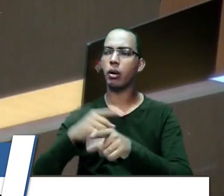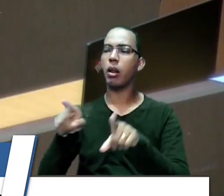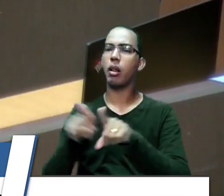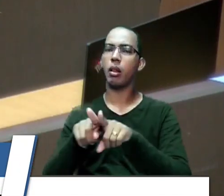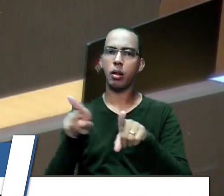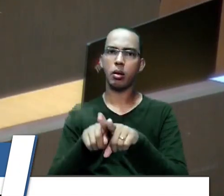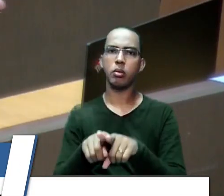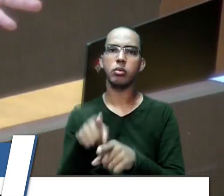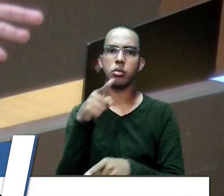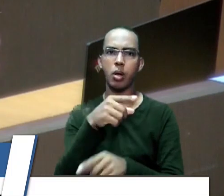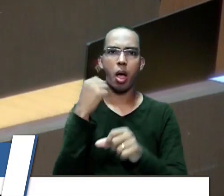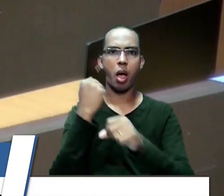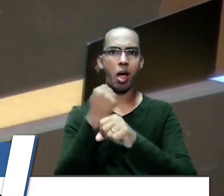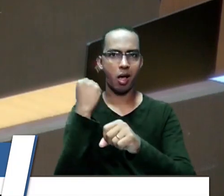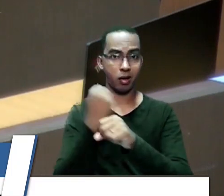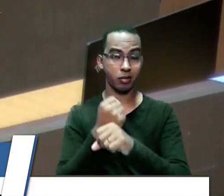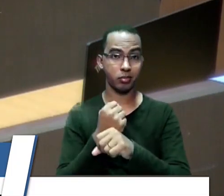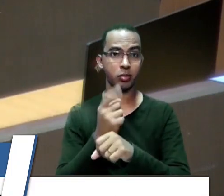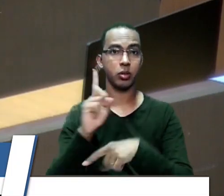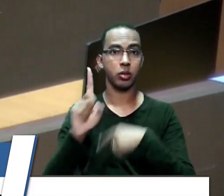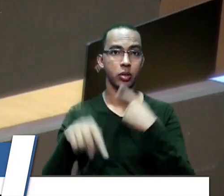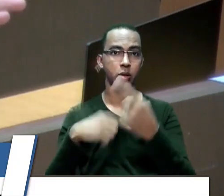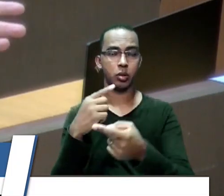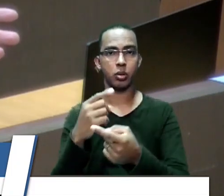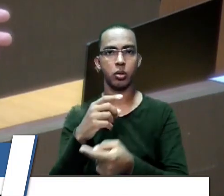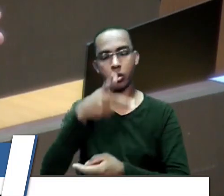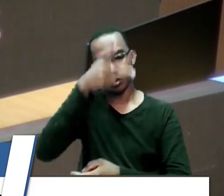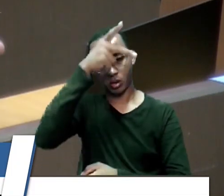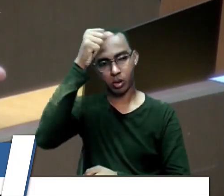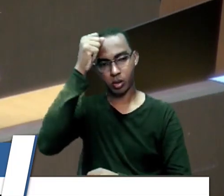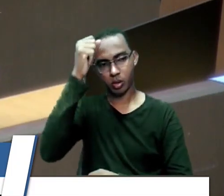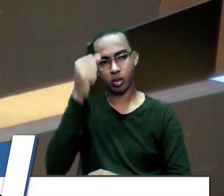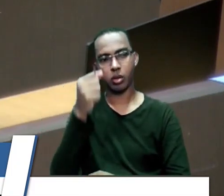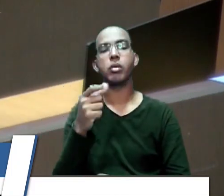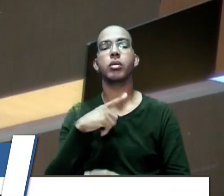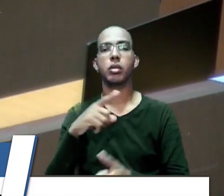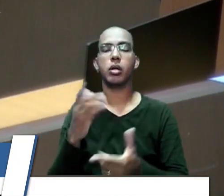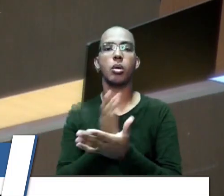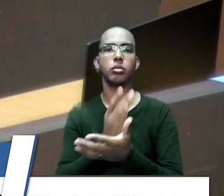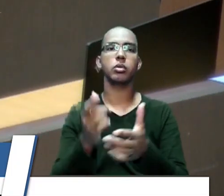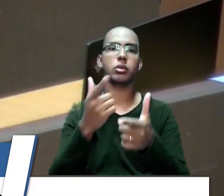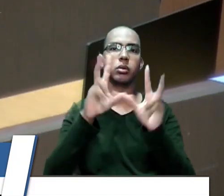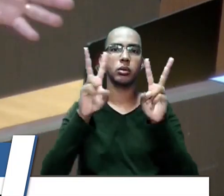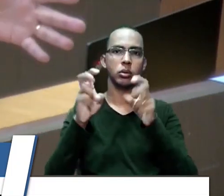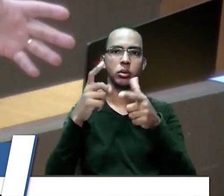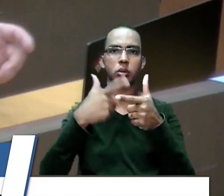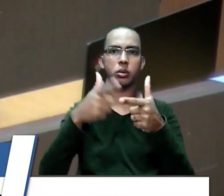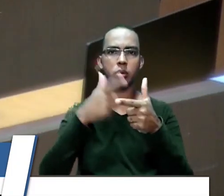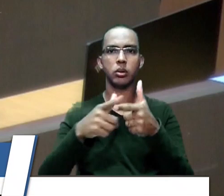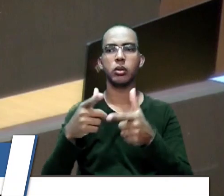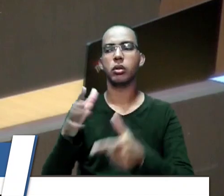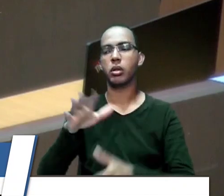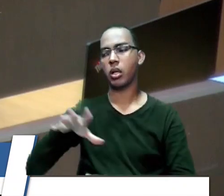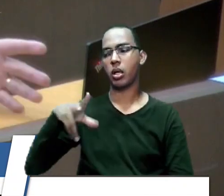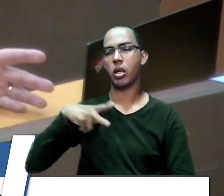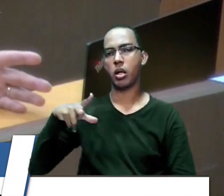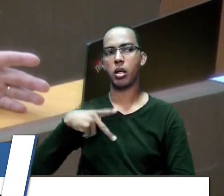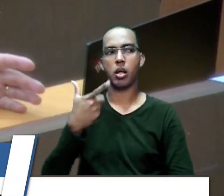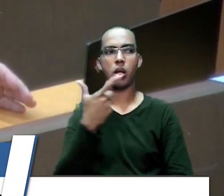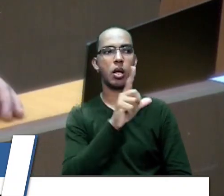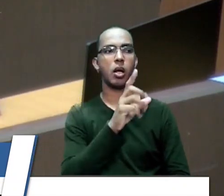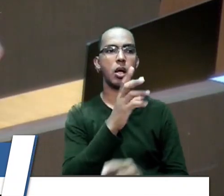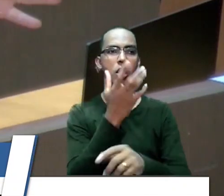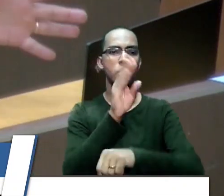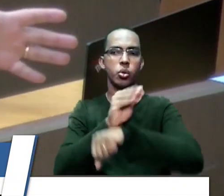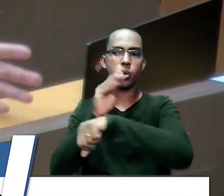obra. E depois, no governo do Alexandre, não teve, porque tinha uns problemas burocráticos lá de área particular e área de preservação. Não